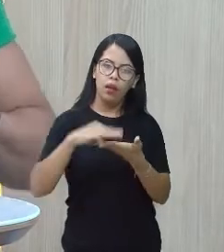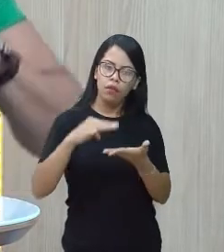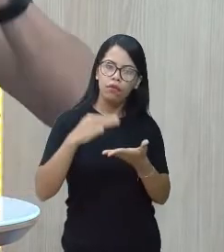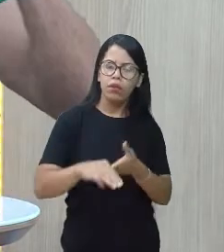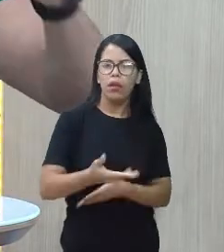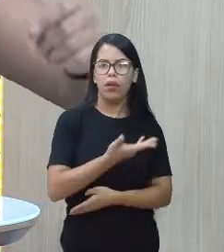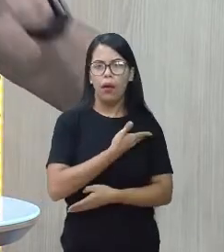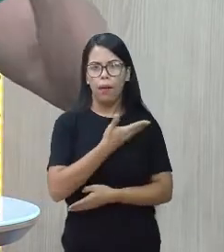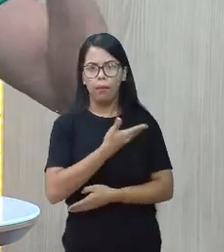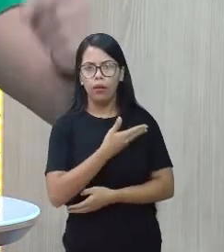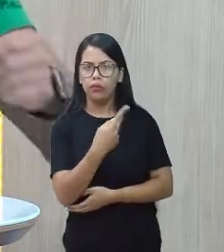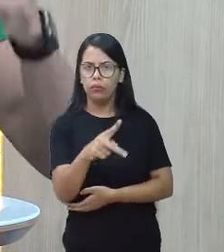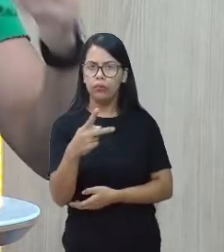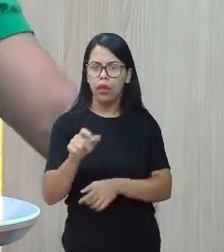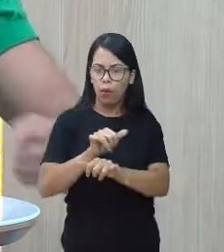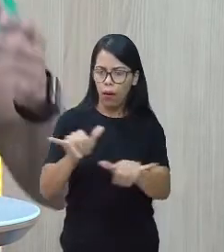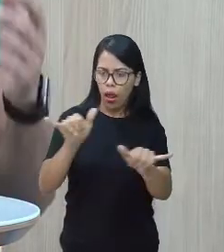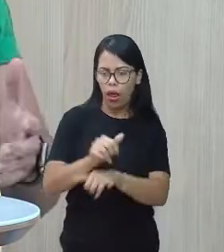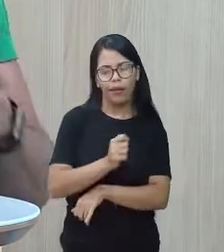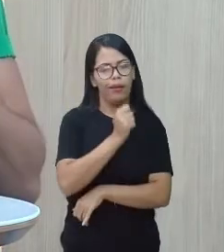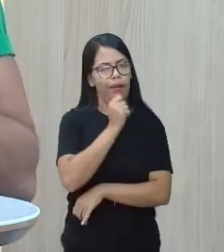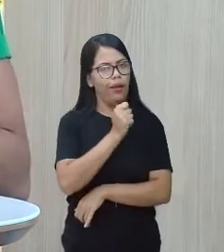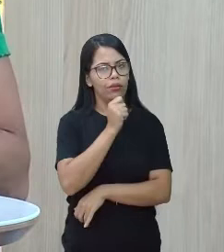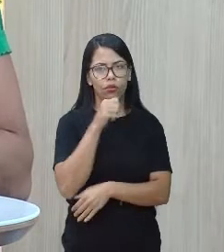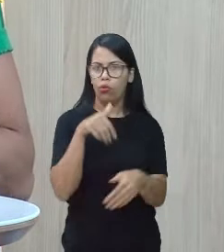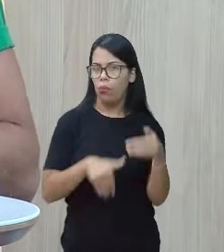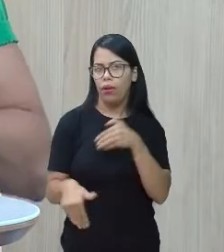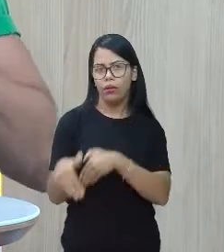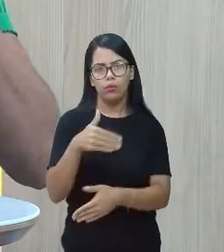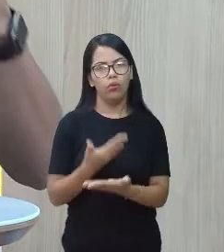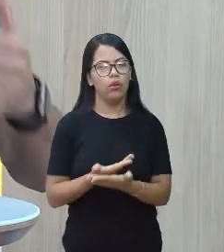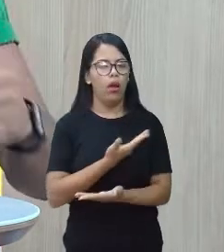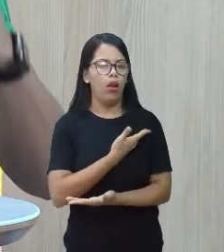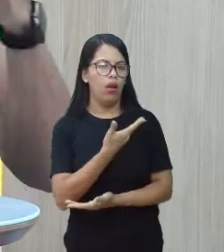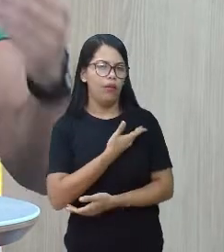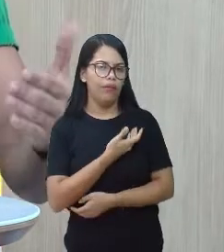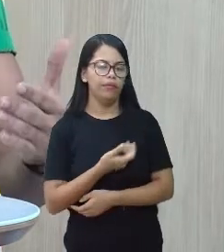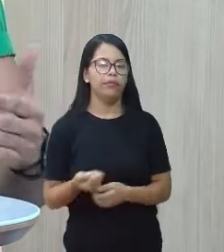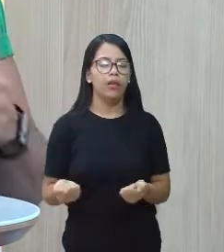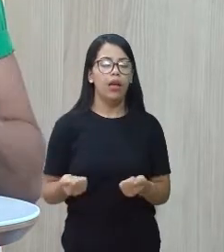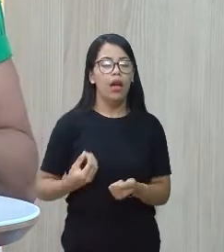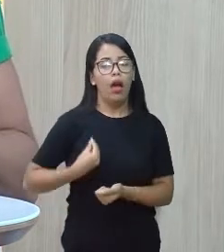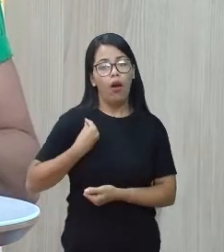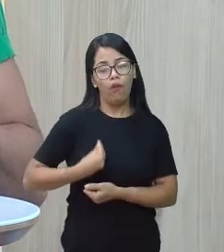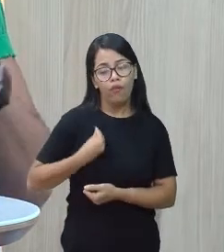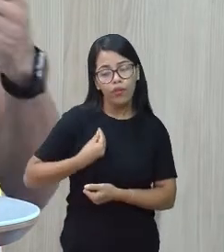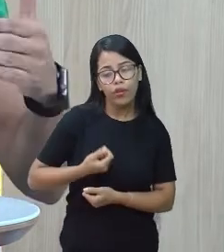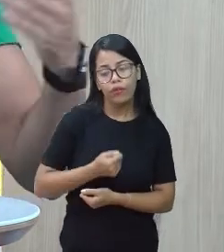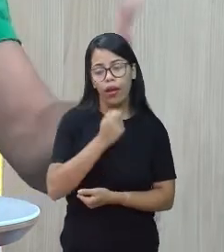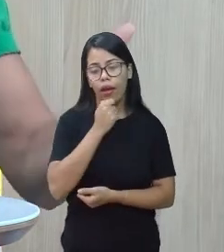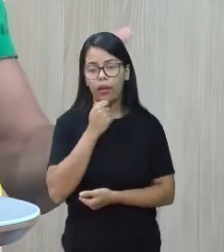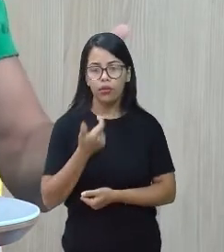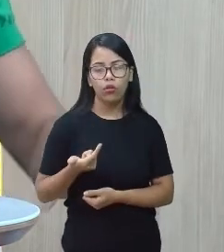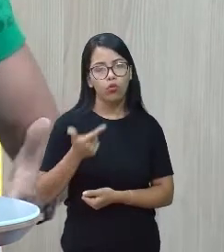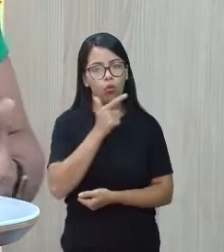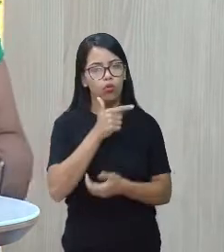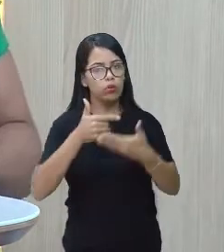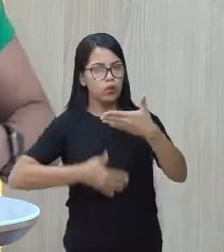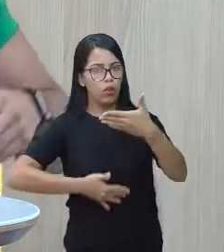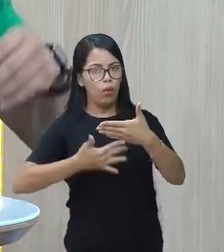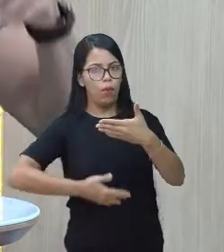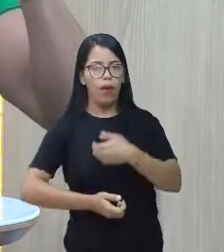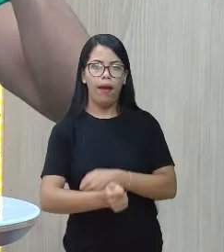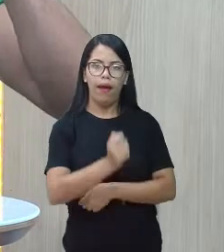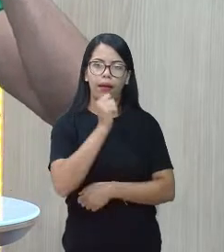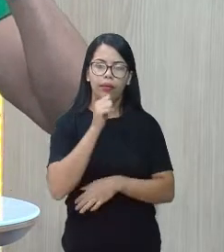amigo que ainda não está participando da nossa aula ao vivo, que não está tendo acesso a falar aqui no chat, beleza?